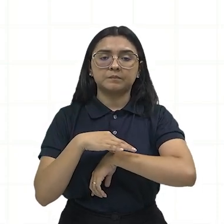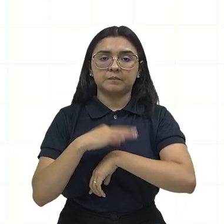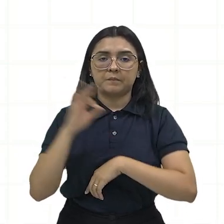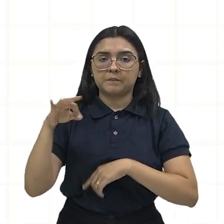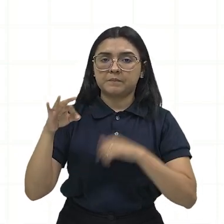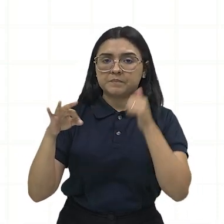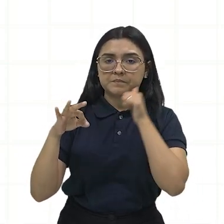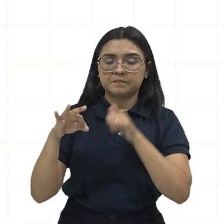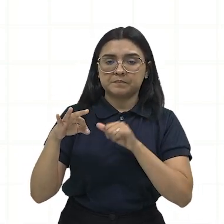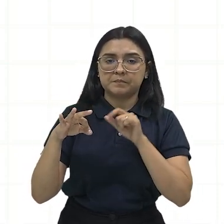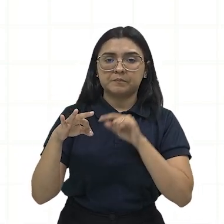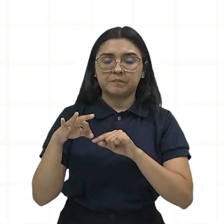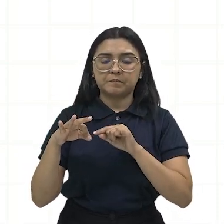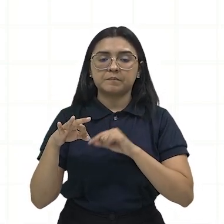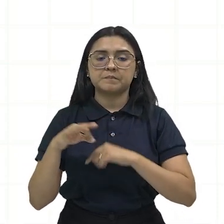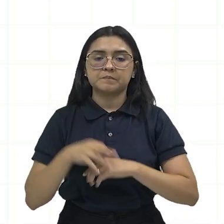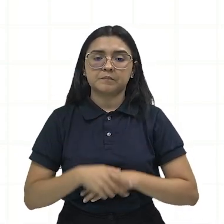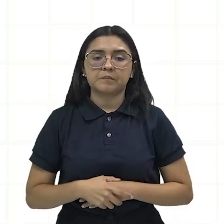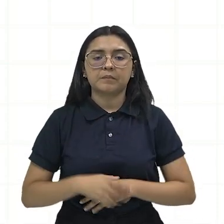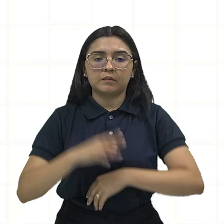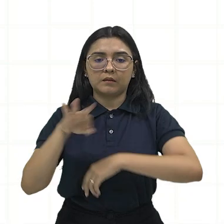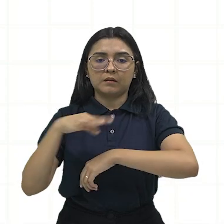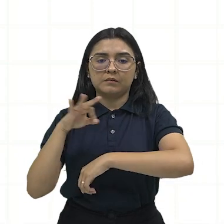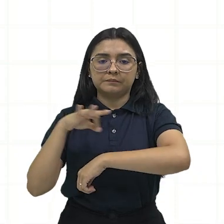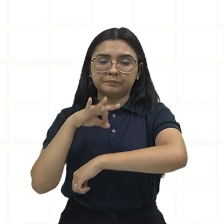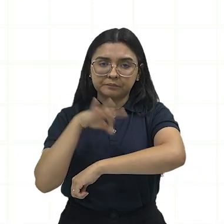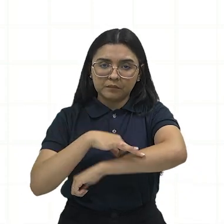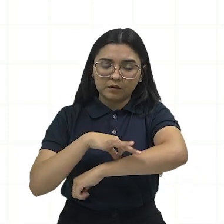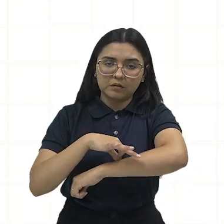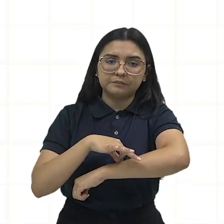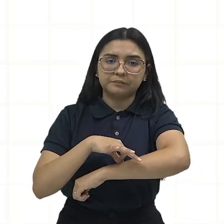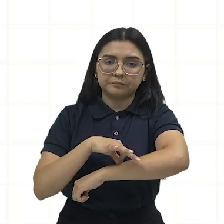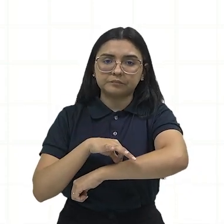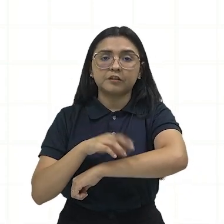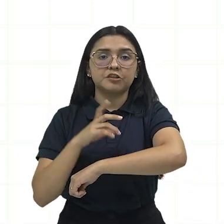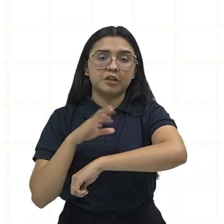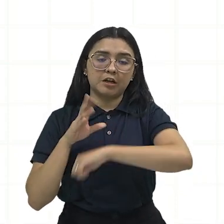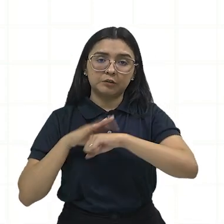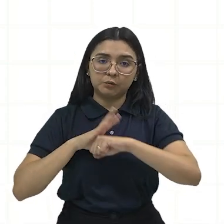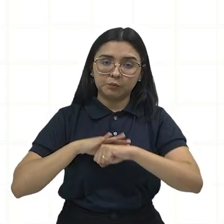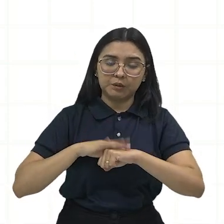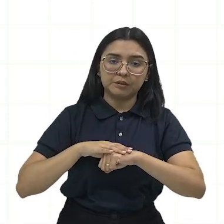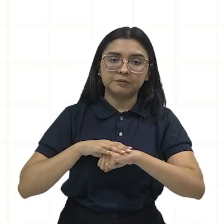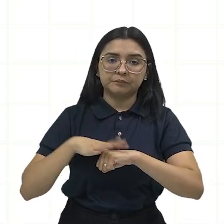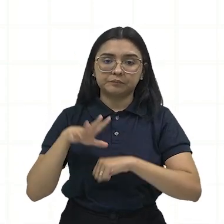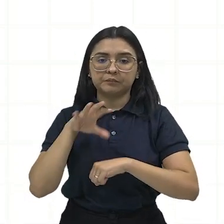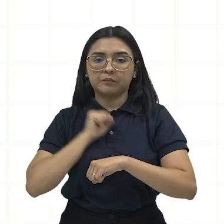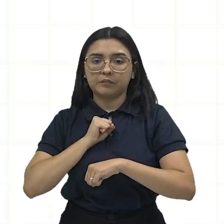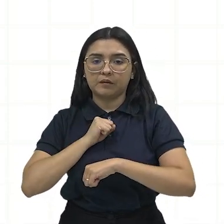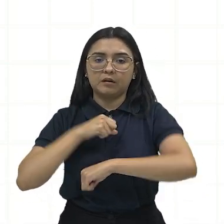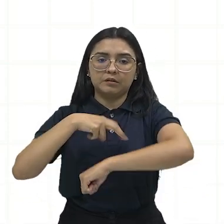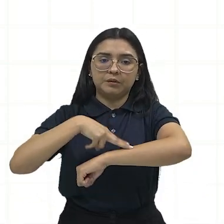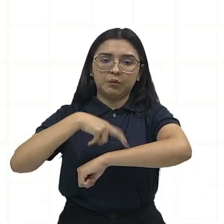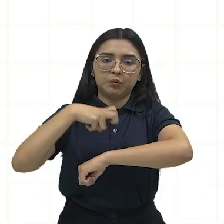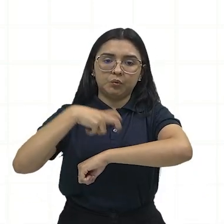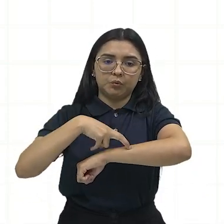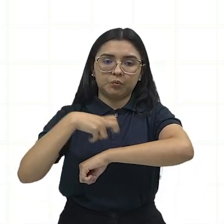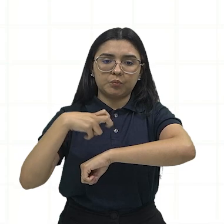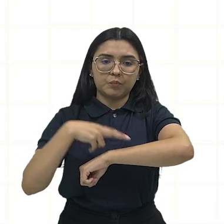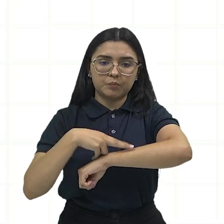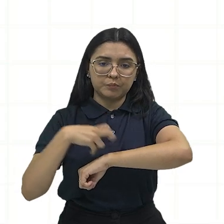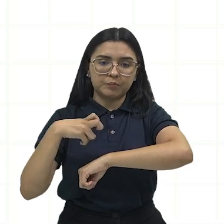fêmea ali do Anopheles vai picar essa pessoa que está doente e vai sugar